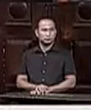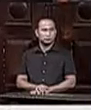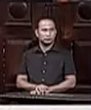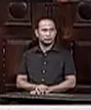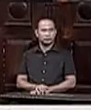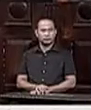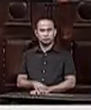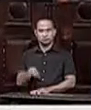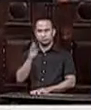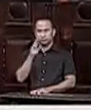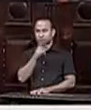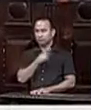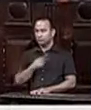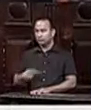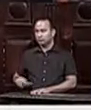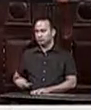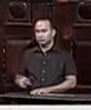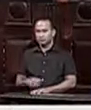Senhor presidente,